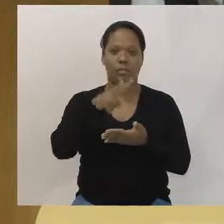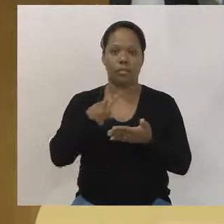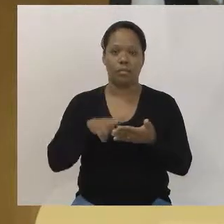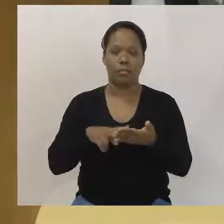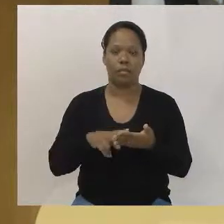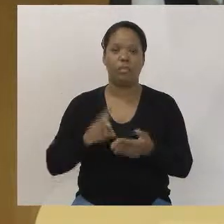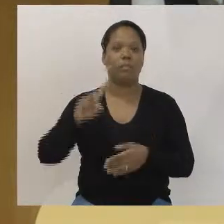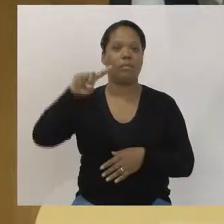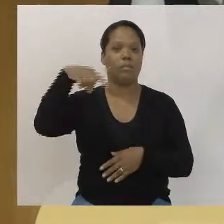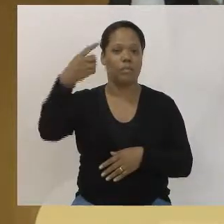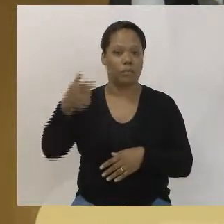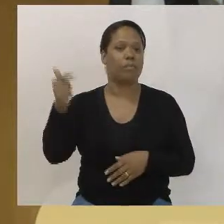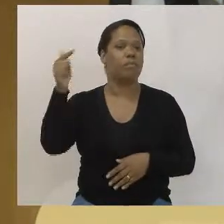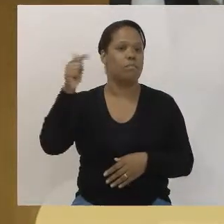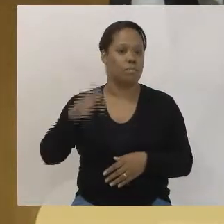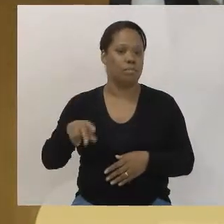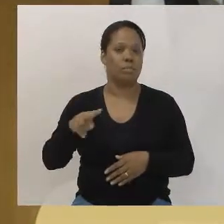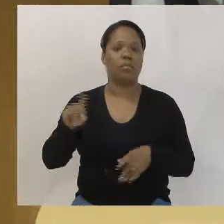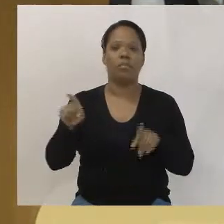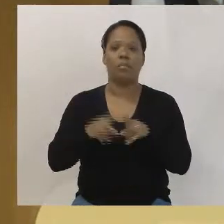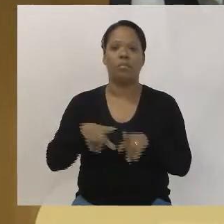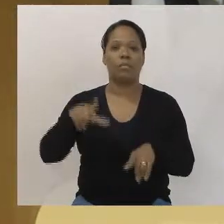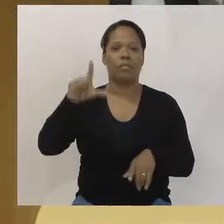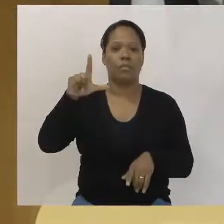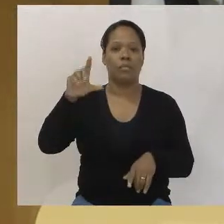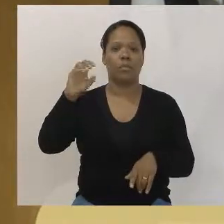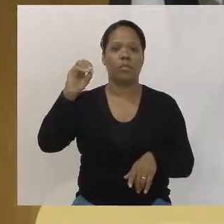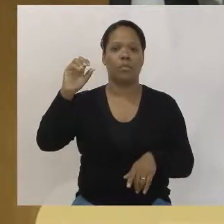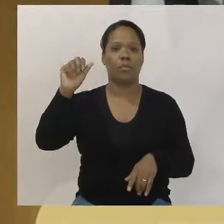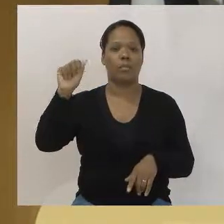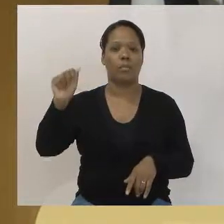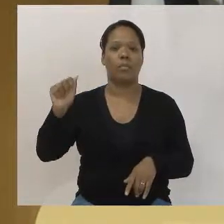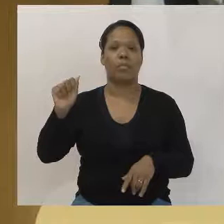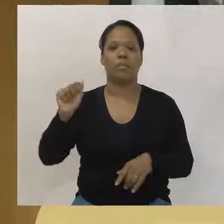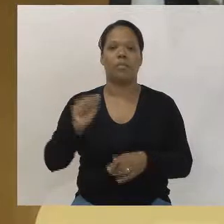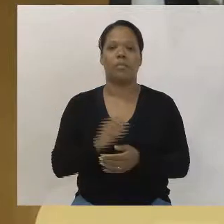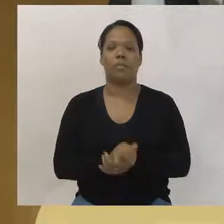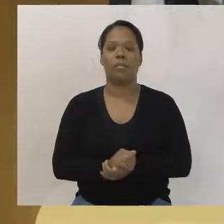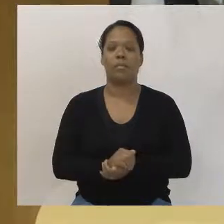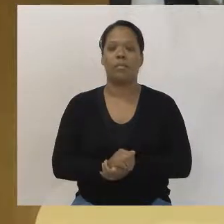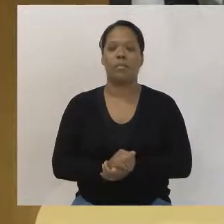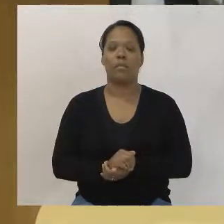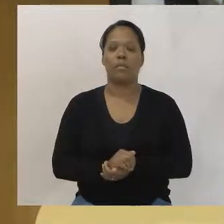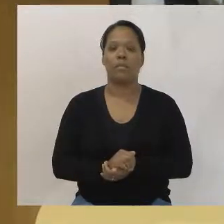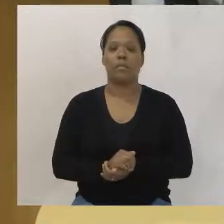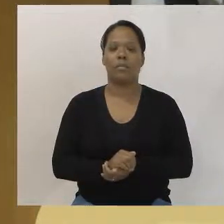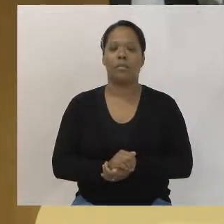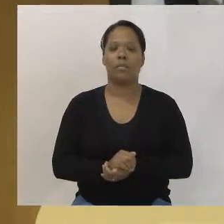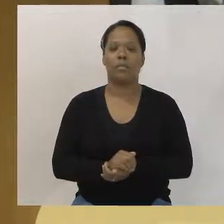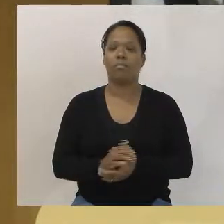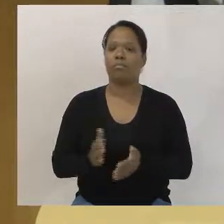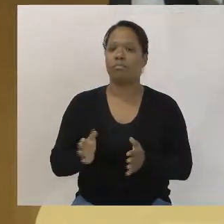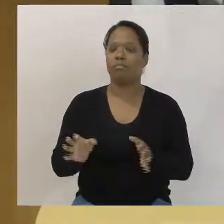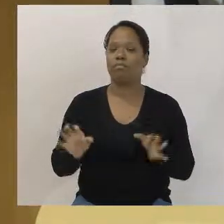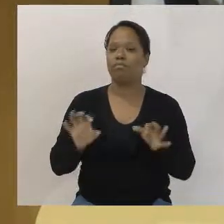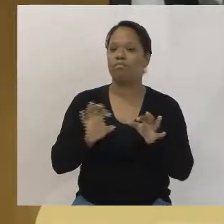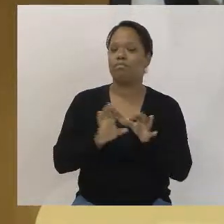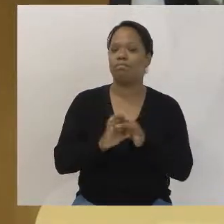voltaremos a loa que a lei de orçamento anual que articuladas entre se